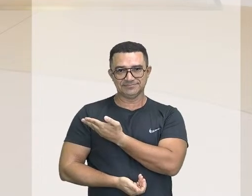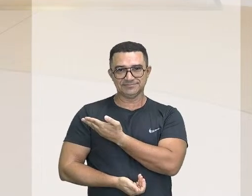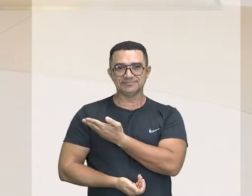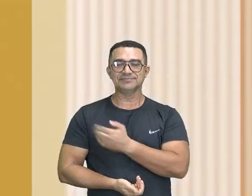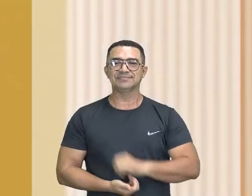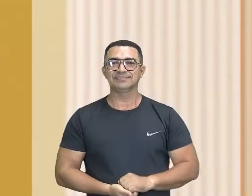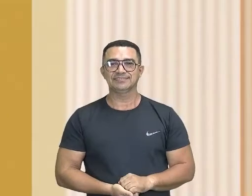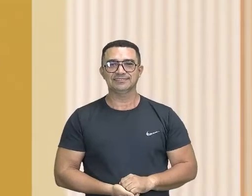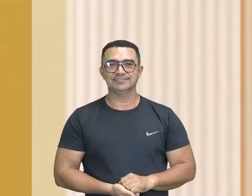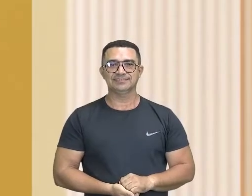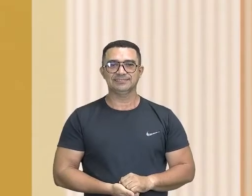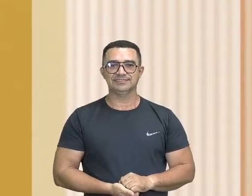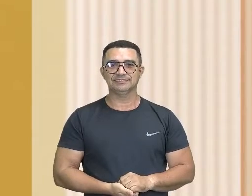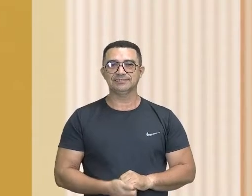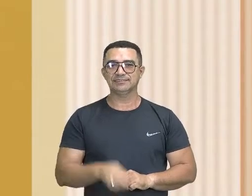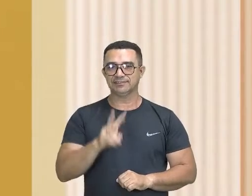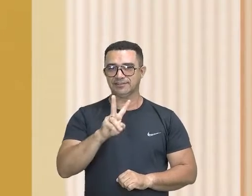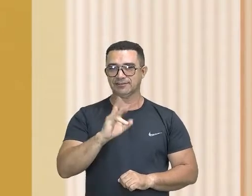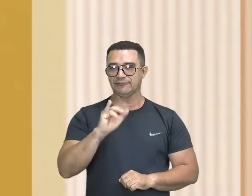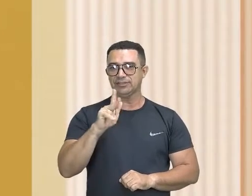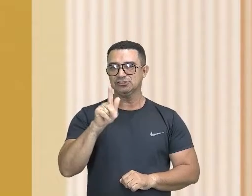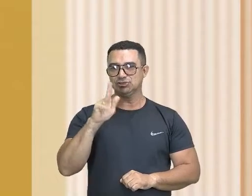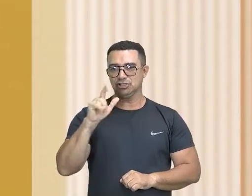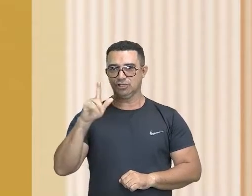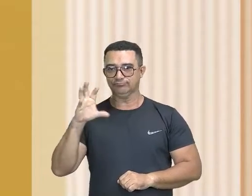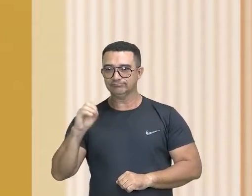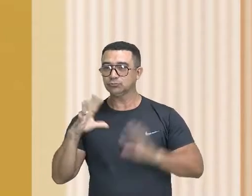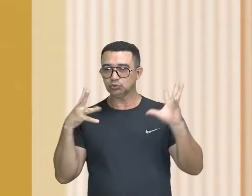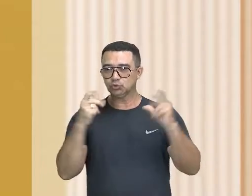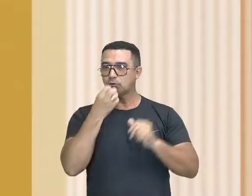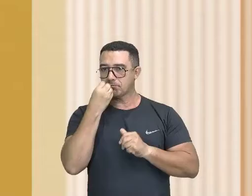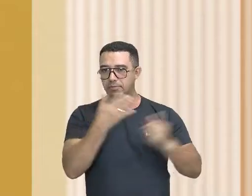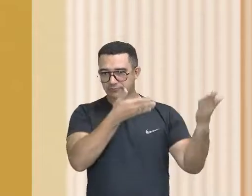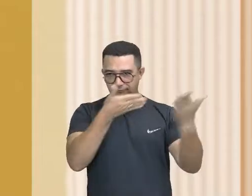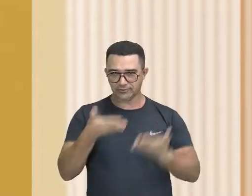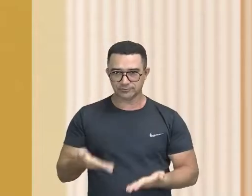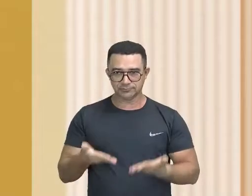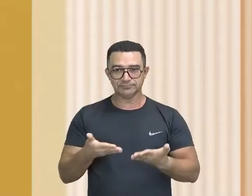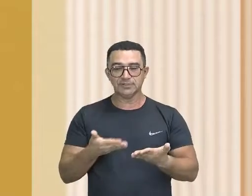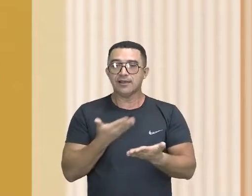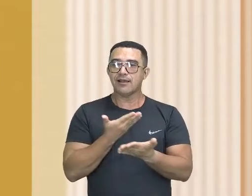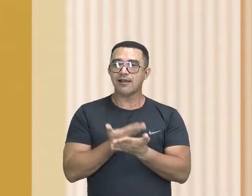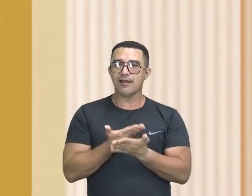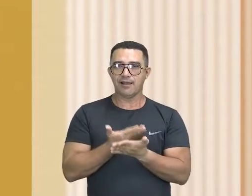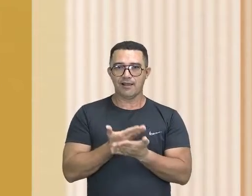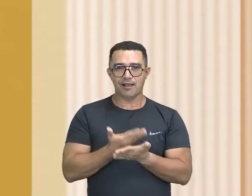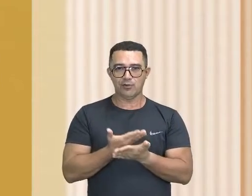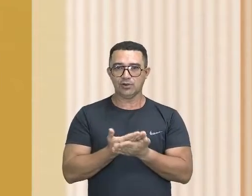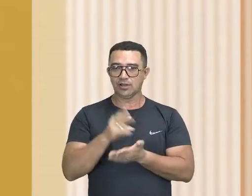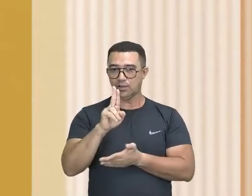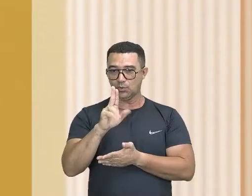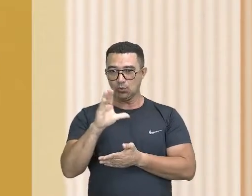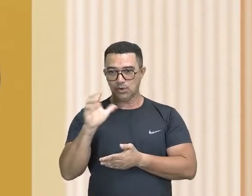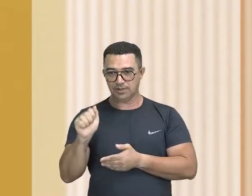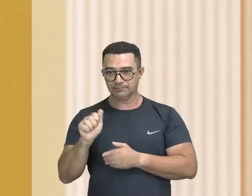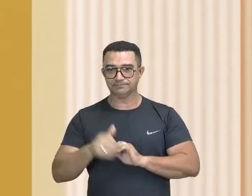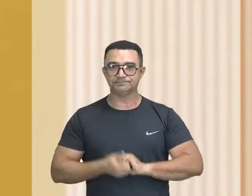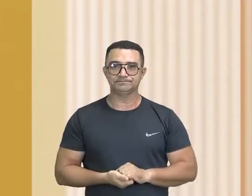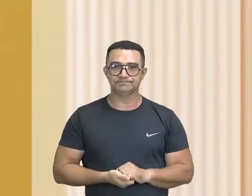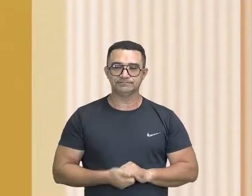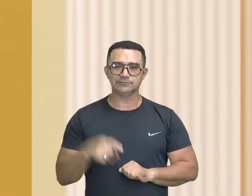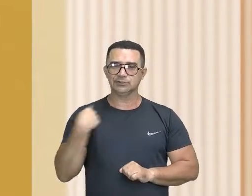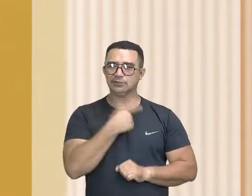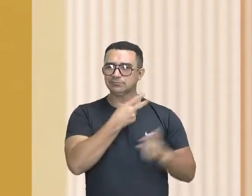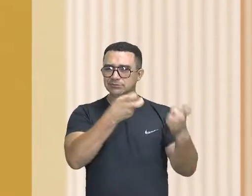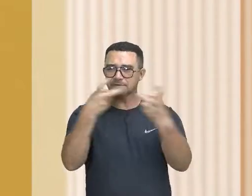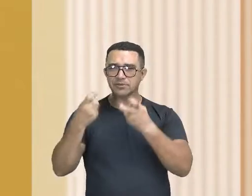isso mesmo, sou aqui o professor Virgílio Guedes, sejam todos muito bem-vindos a mais uma aula da nossa UCA e a gente vai observar